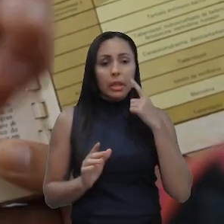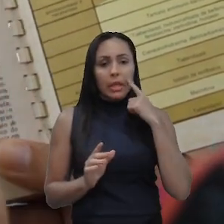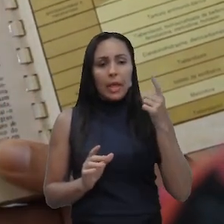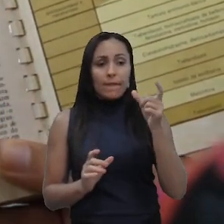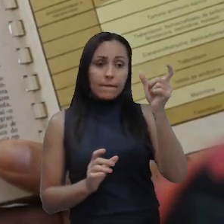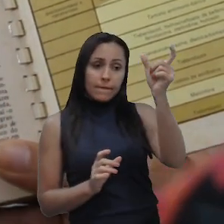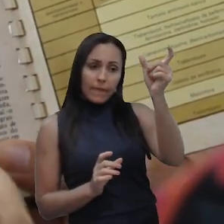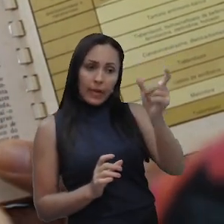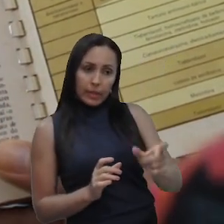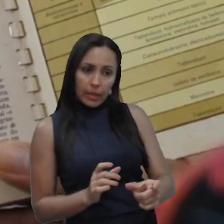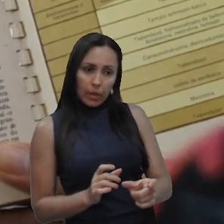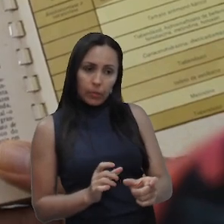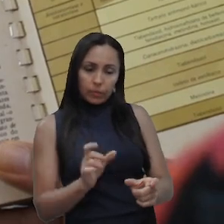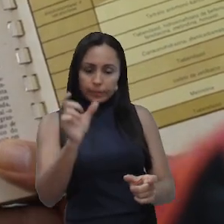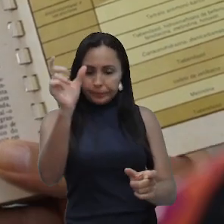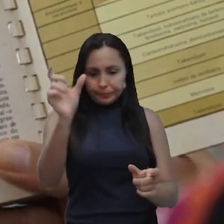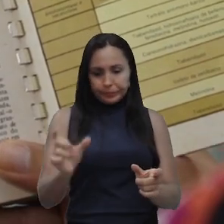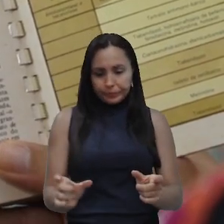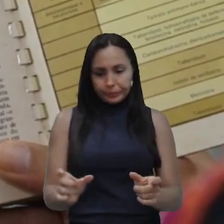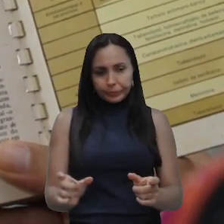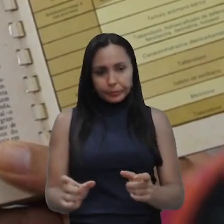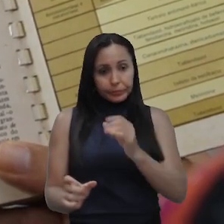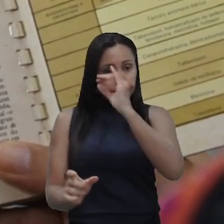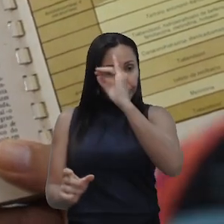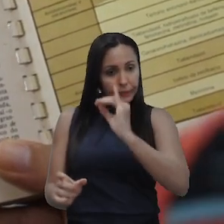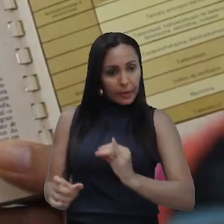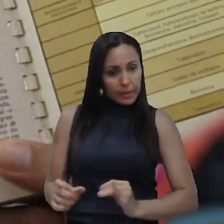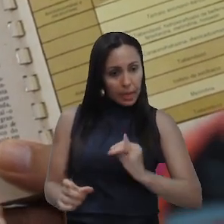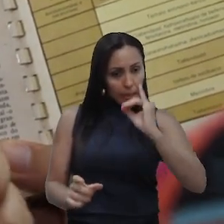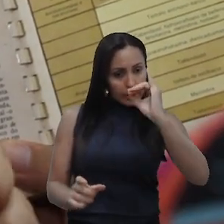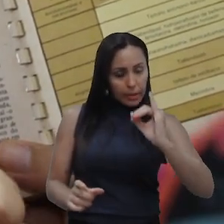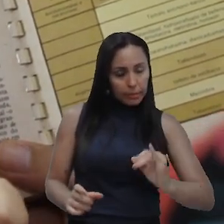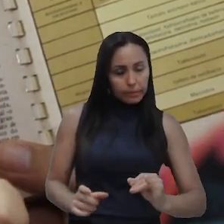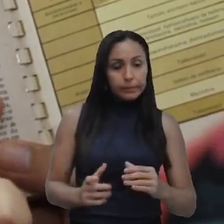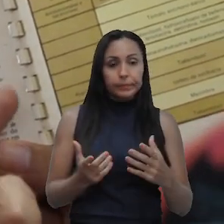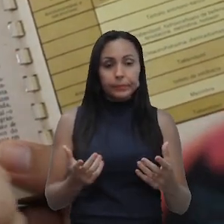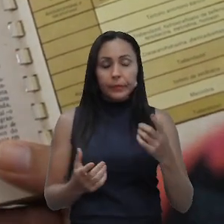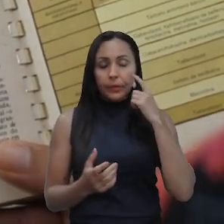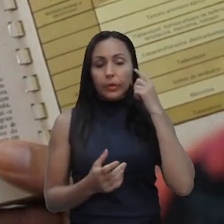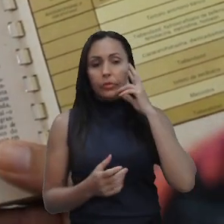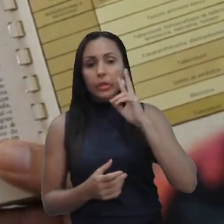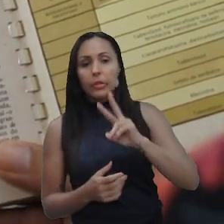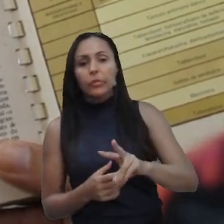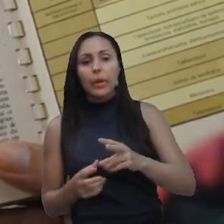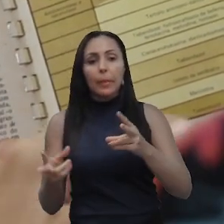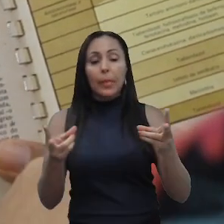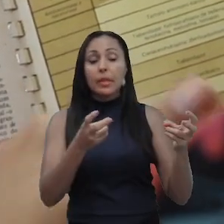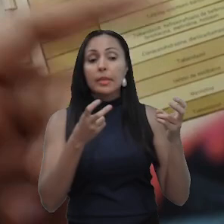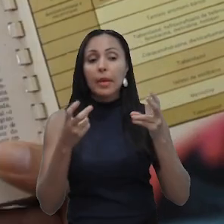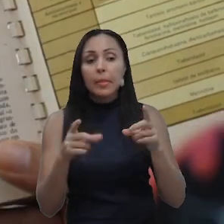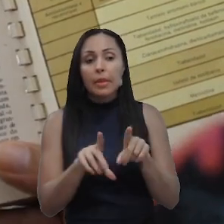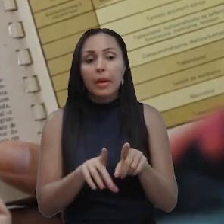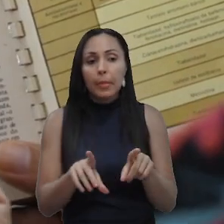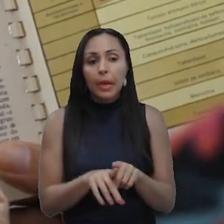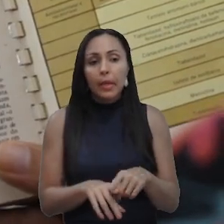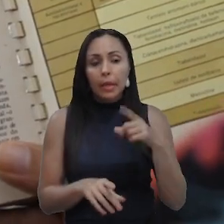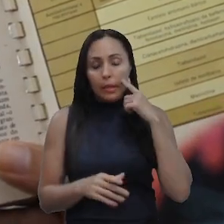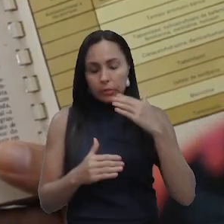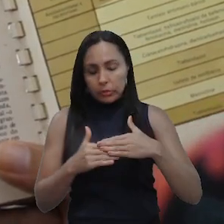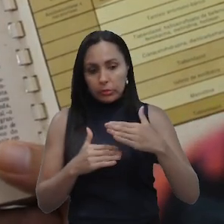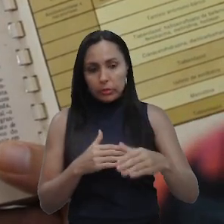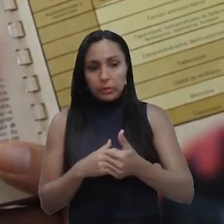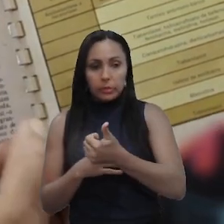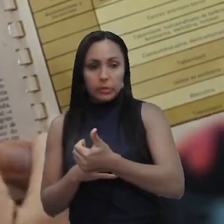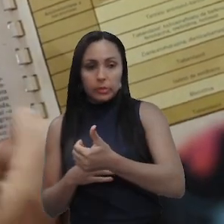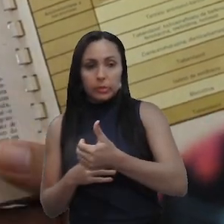essa linha vertical que dividiria essas 2 colunas. Mas o que a gente vê aqui é uma tendência dos anos 90, inclusive dos